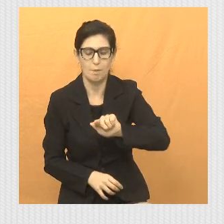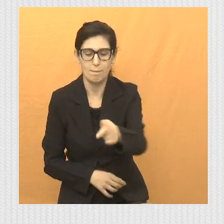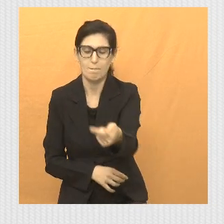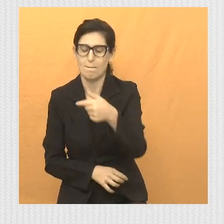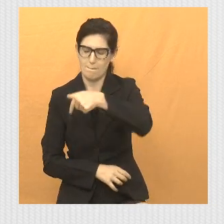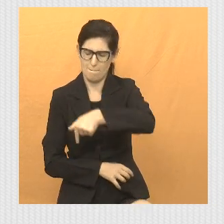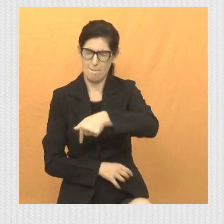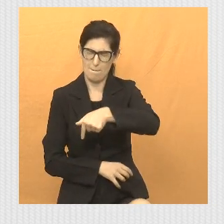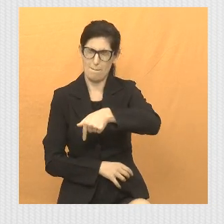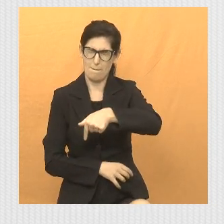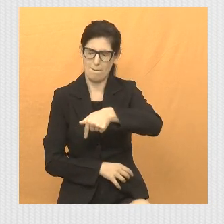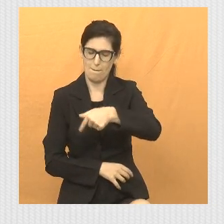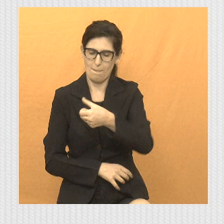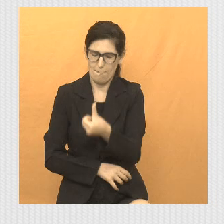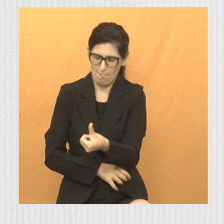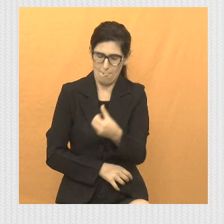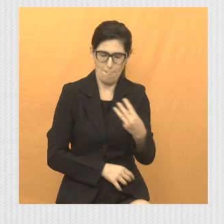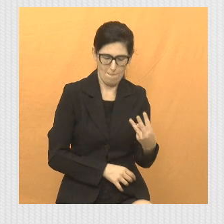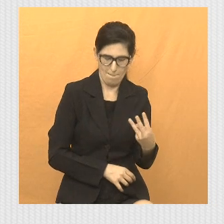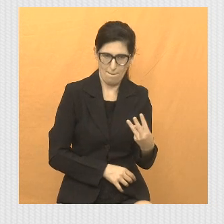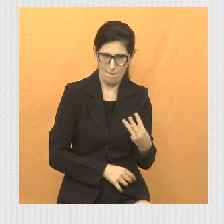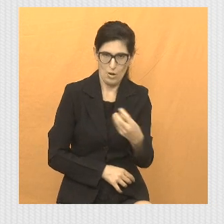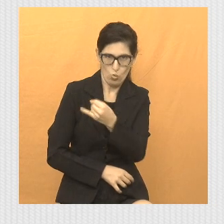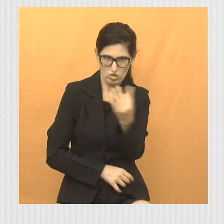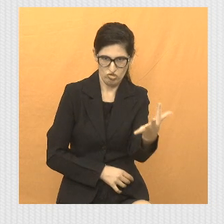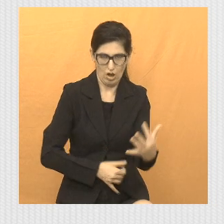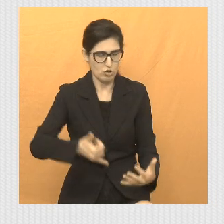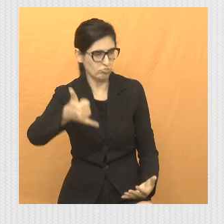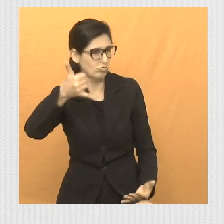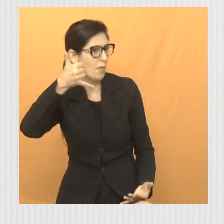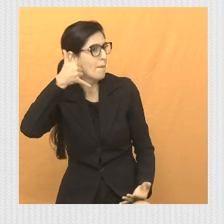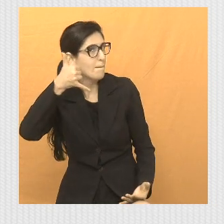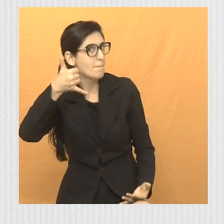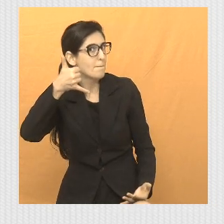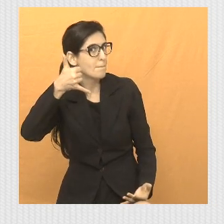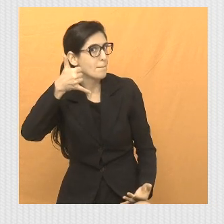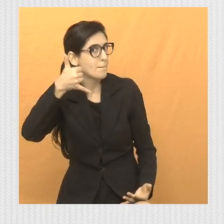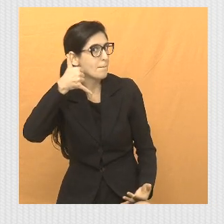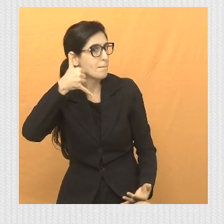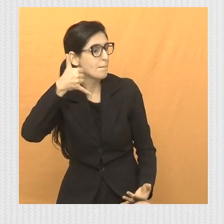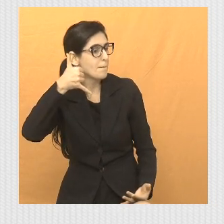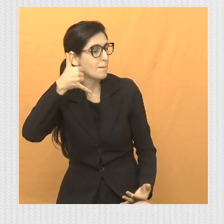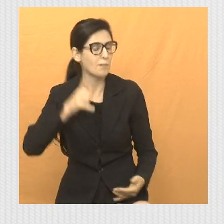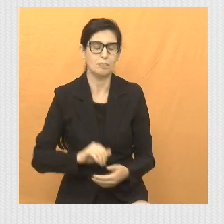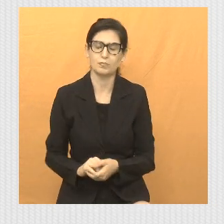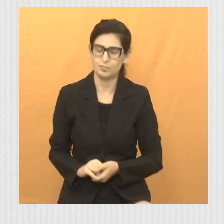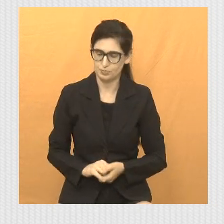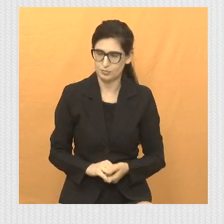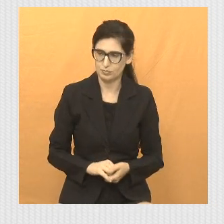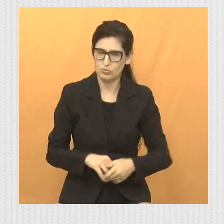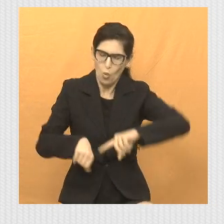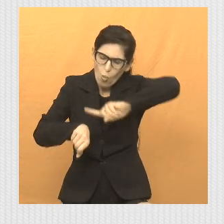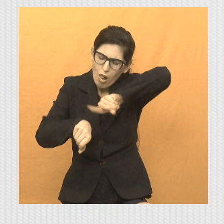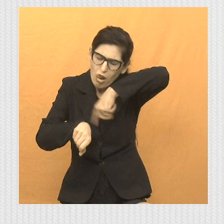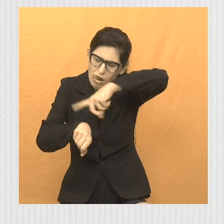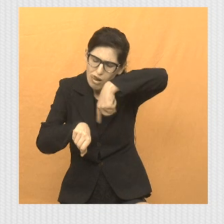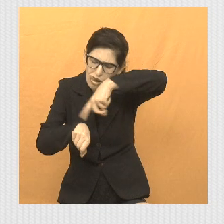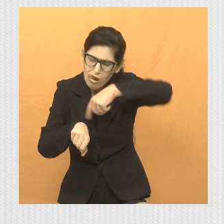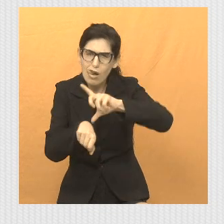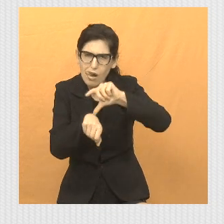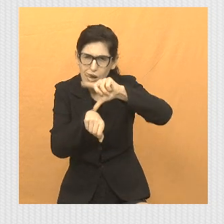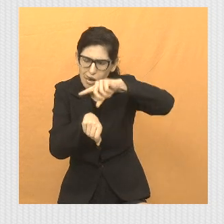66.763. Próximo. o tempo médio